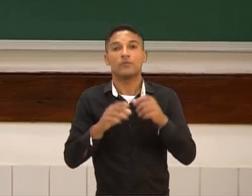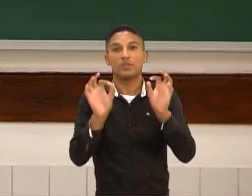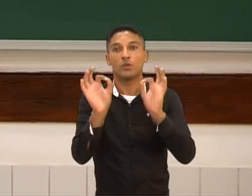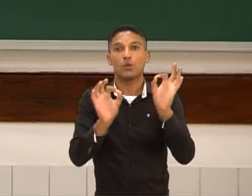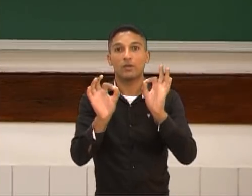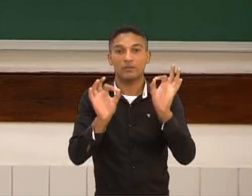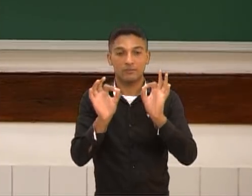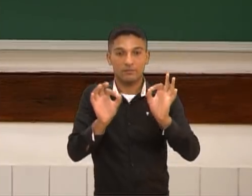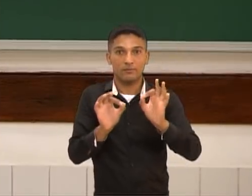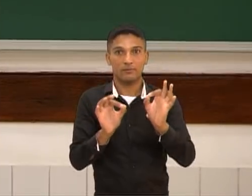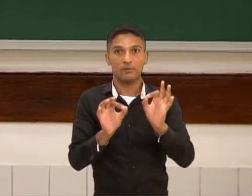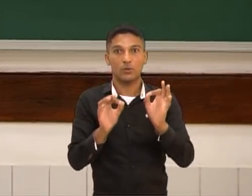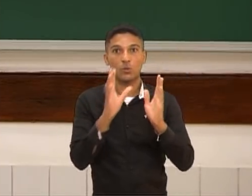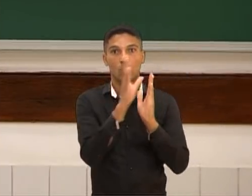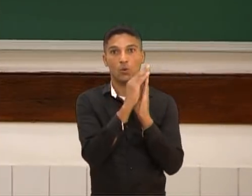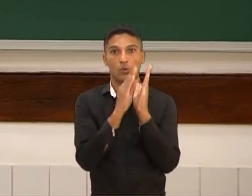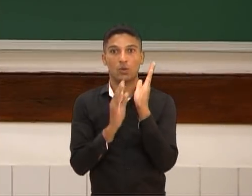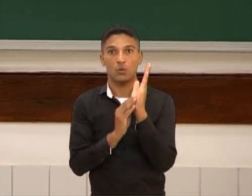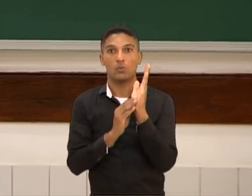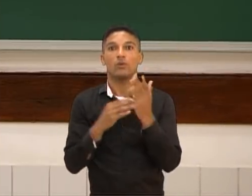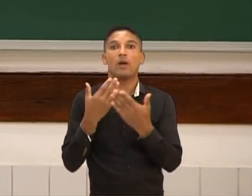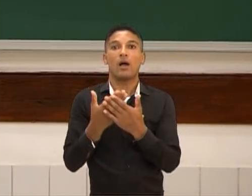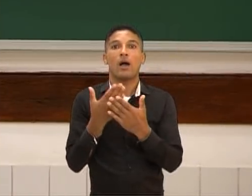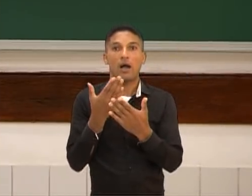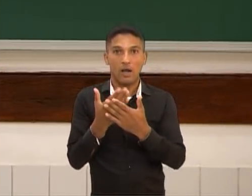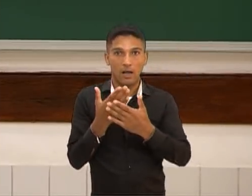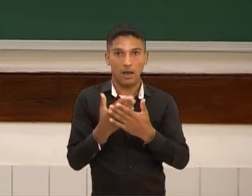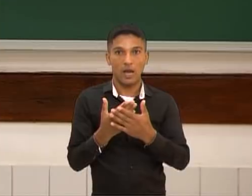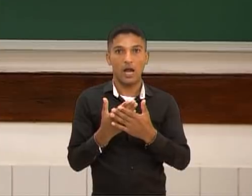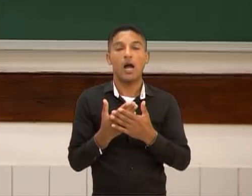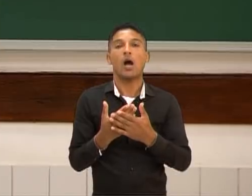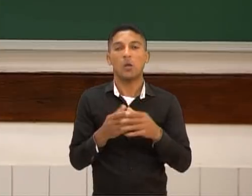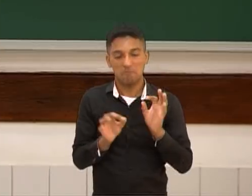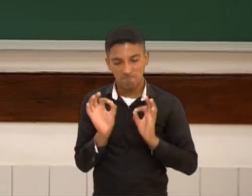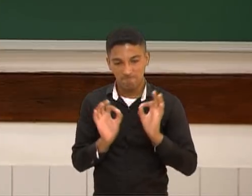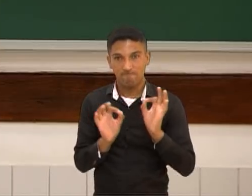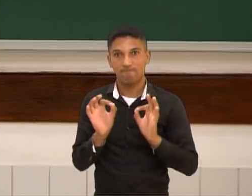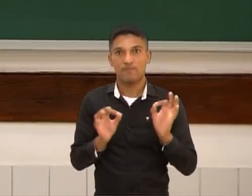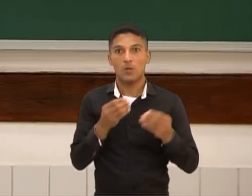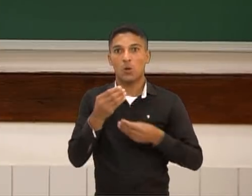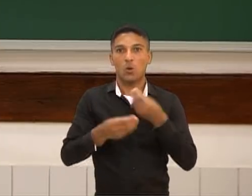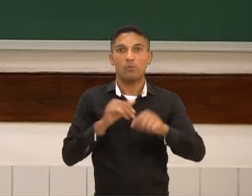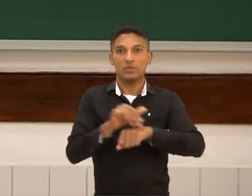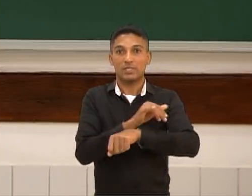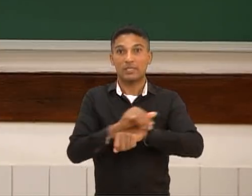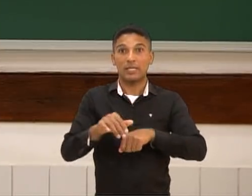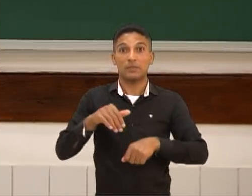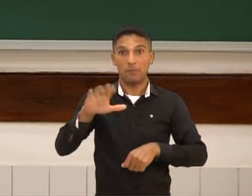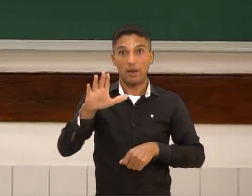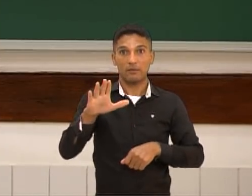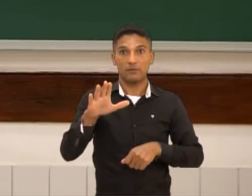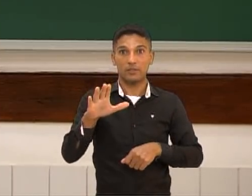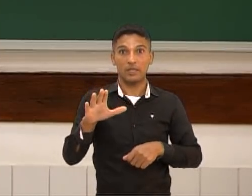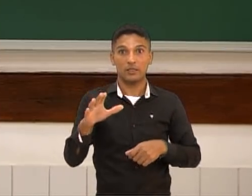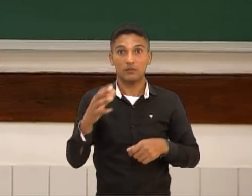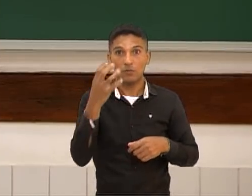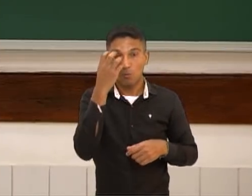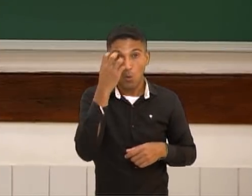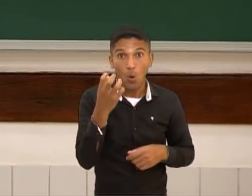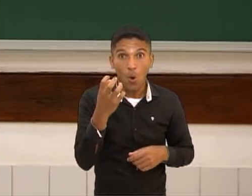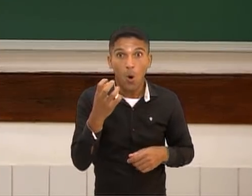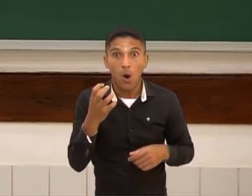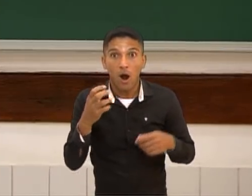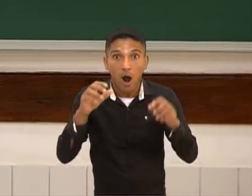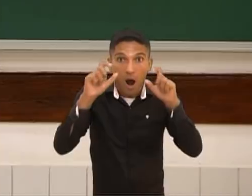para vocês essa aula, né, com muita cautela, sempre pensando de que forma que a gente vai fazer para ficar mais atrativa, para que vocês de fato